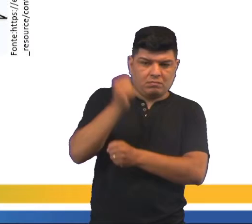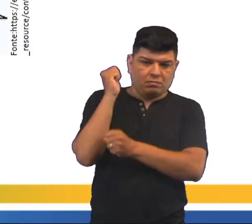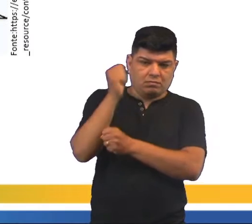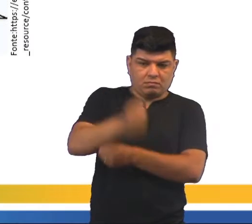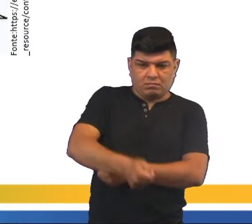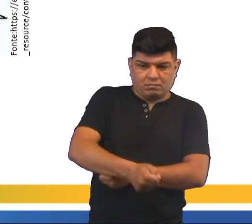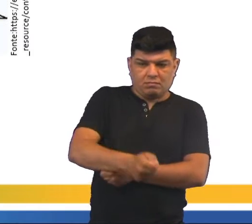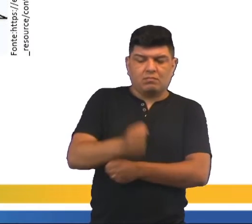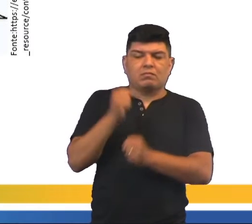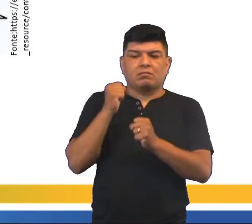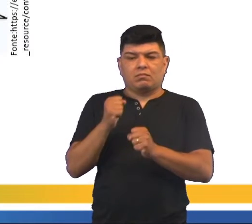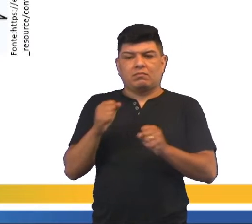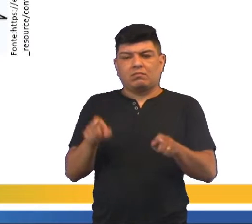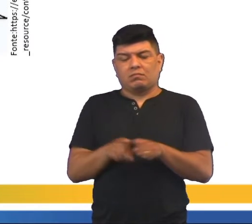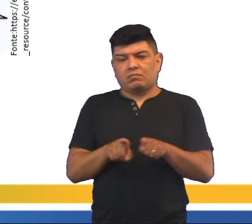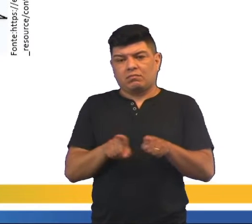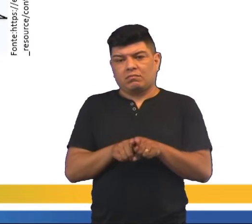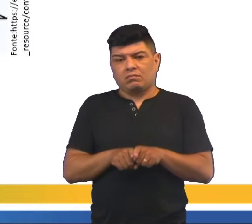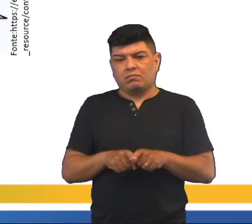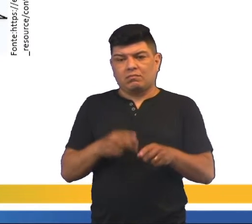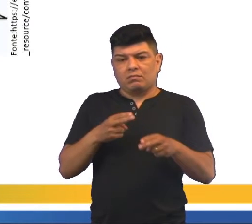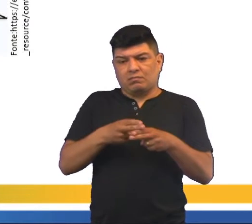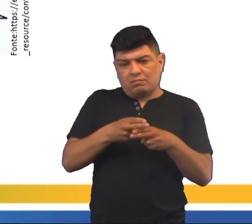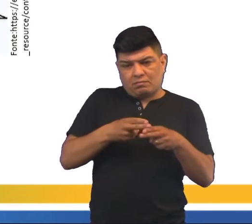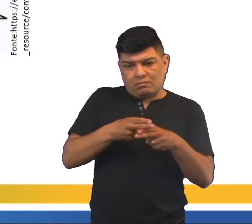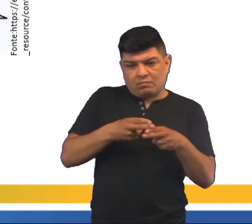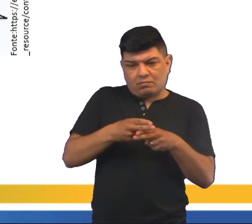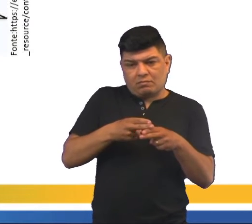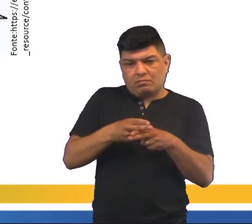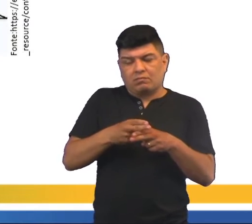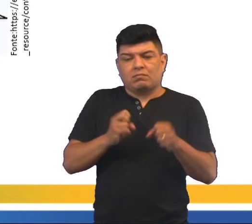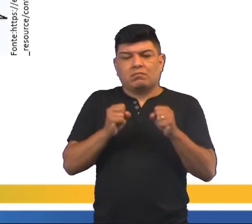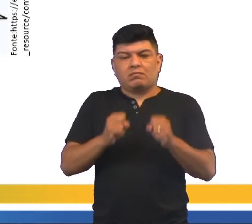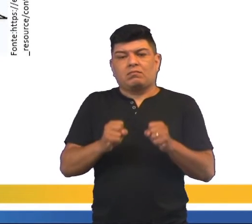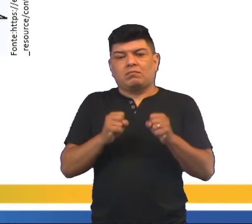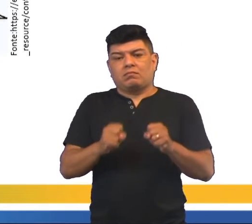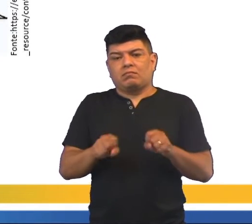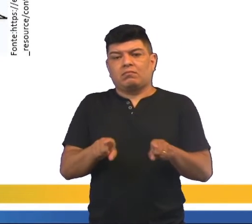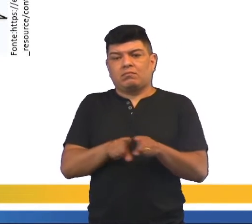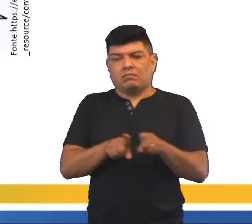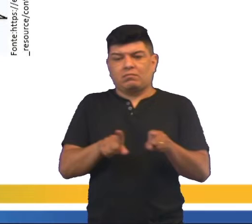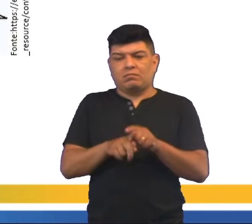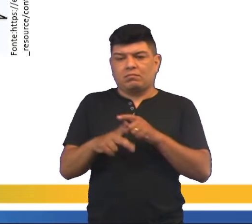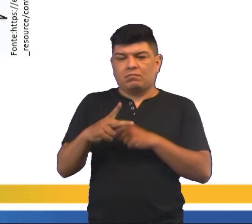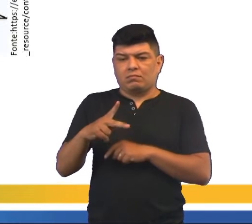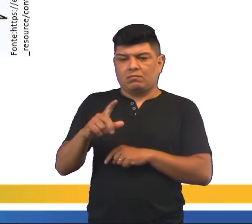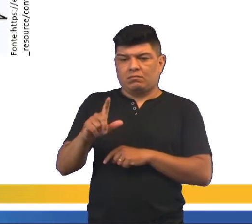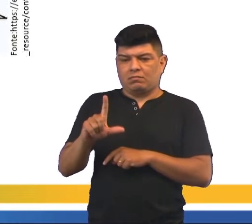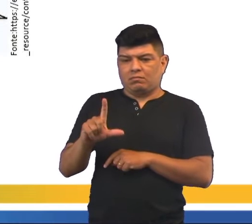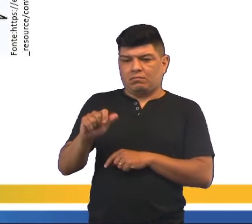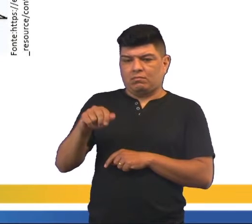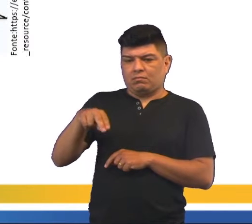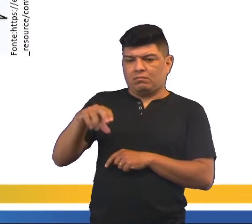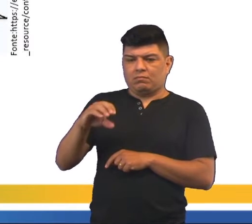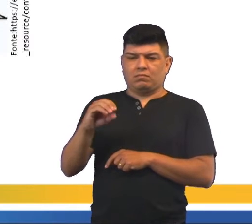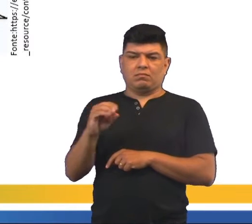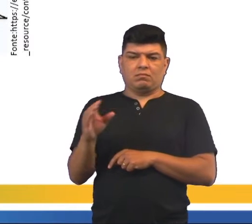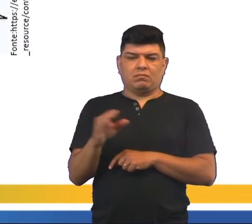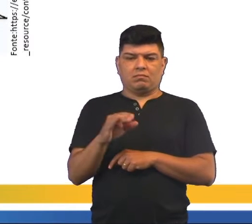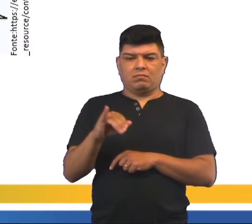lâmina do Machado pode ter se formado e facas também podem ter o formato do plano inclinado